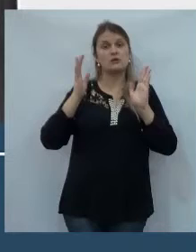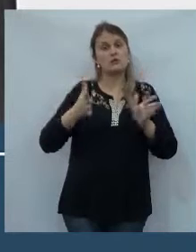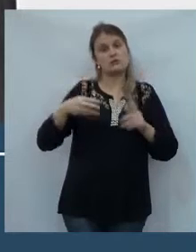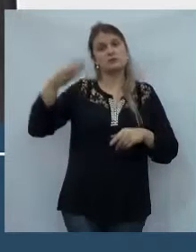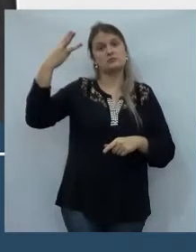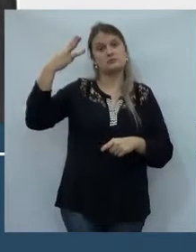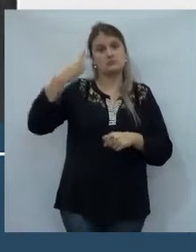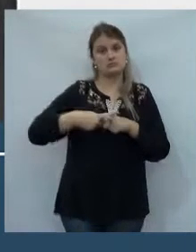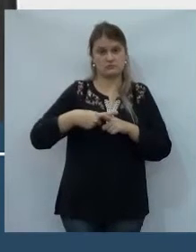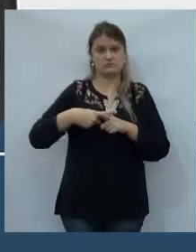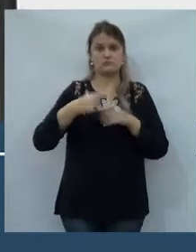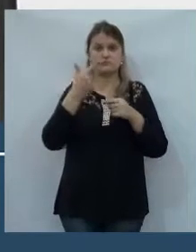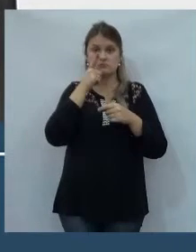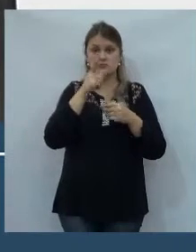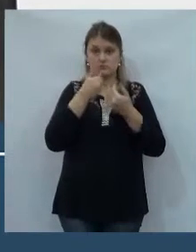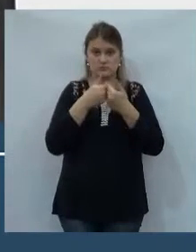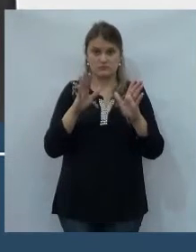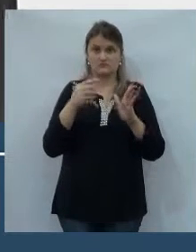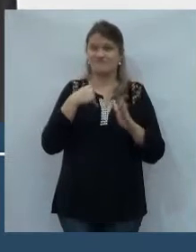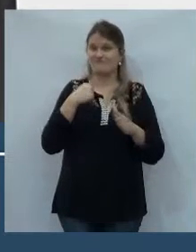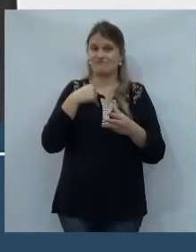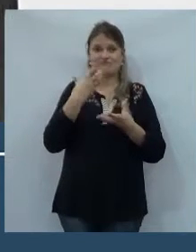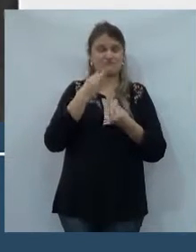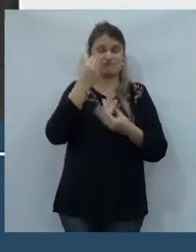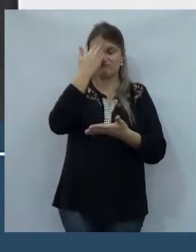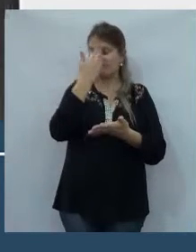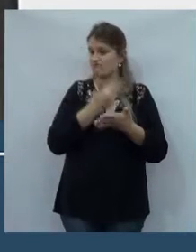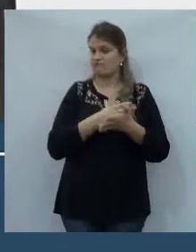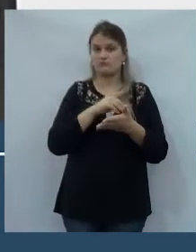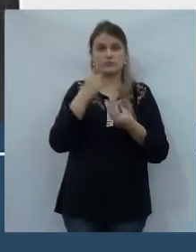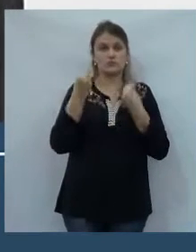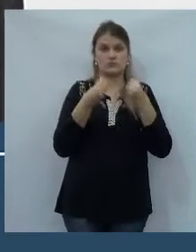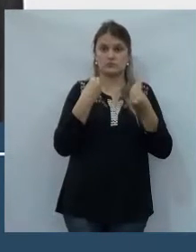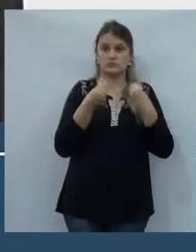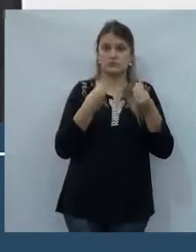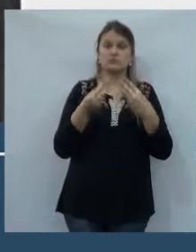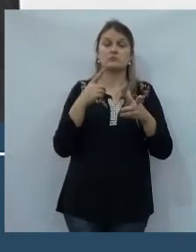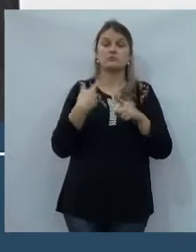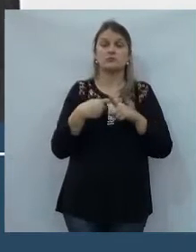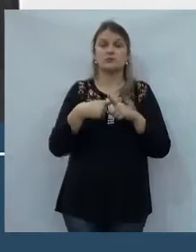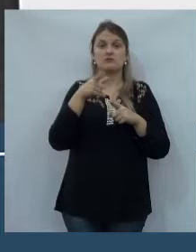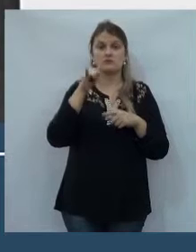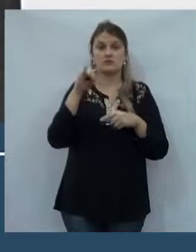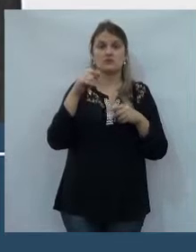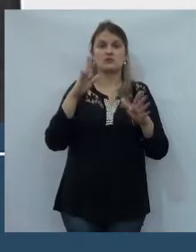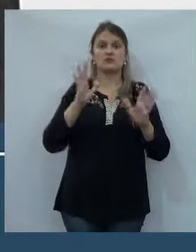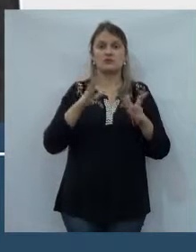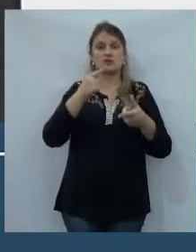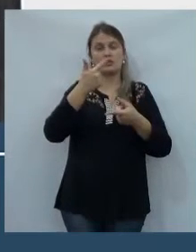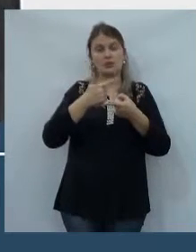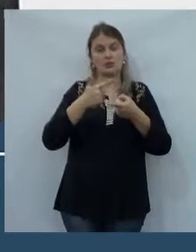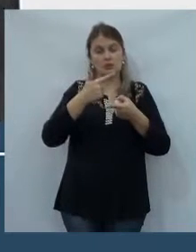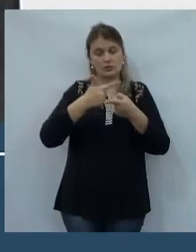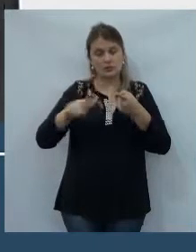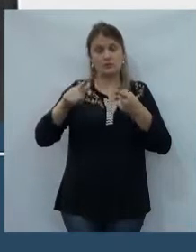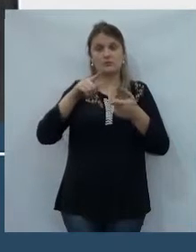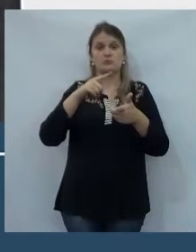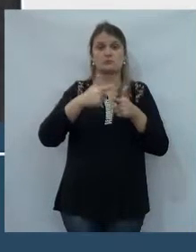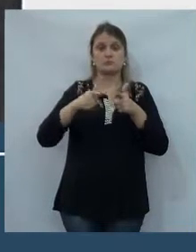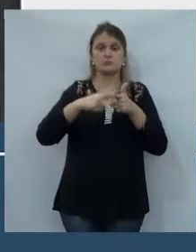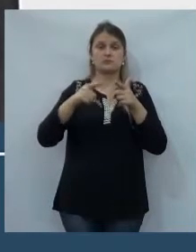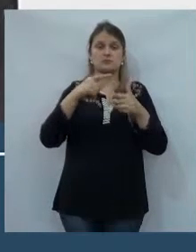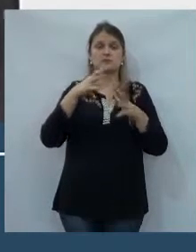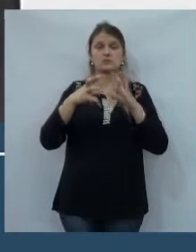vez. Eu fico completamente indignado, porque vai ser travado outra batalha para